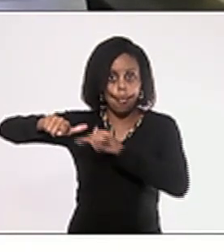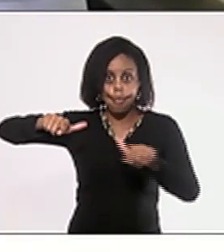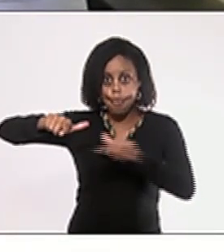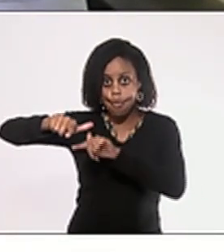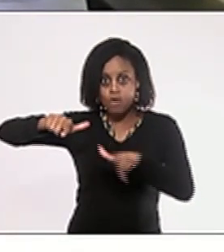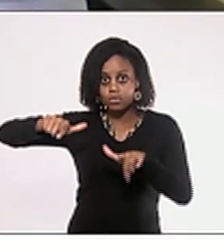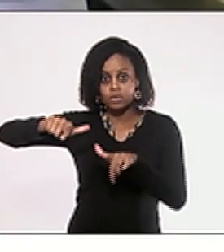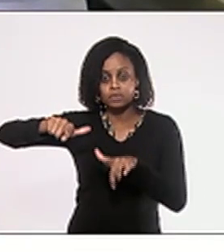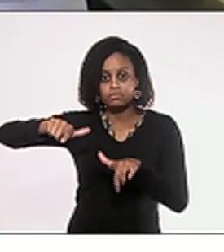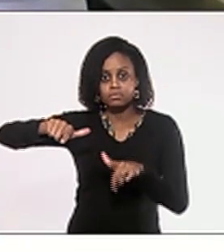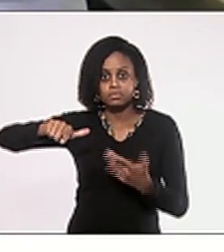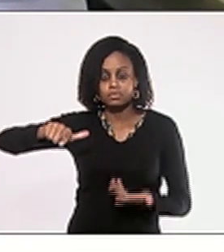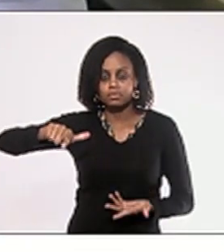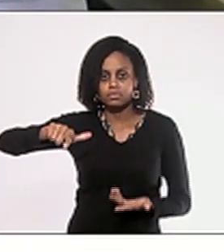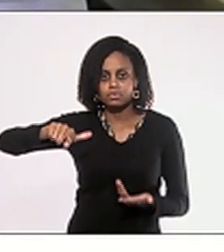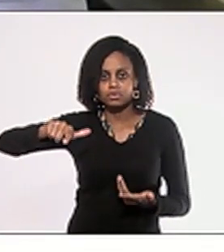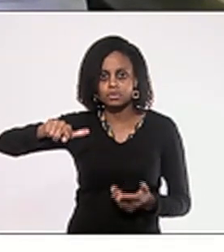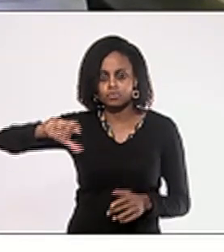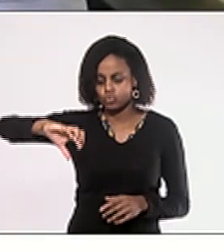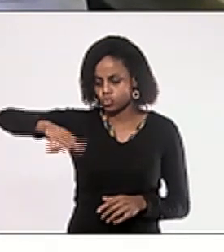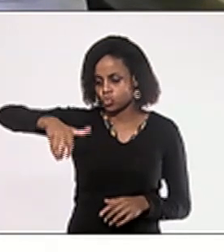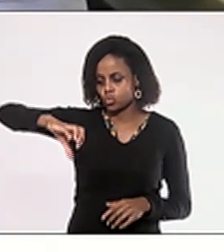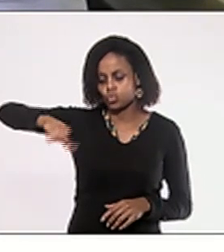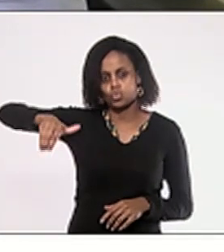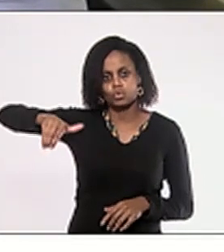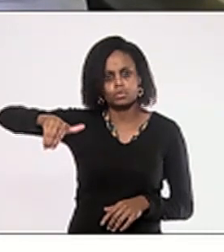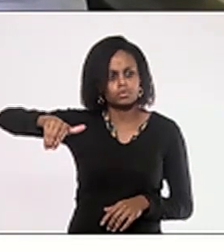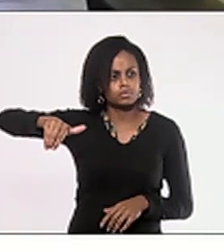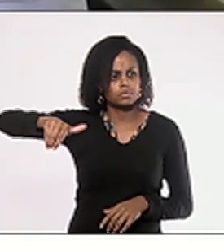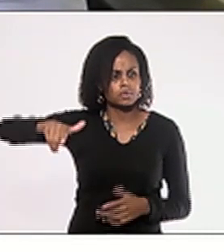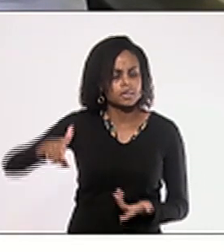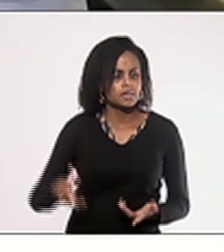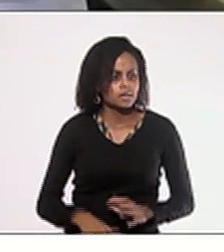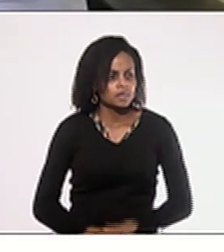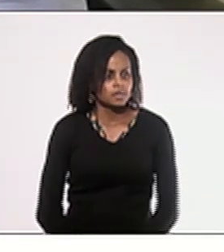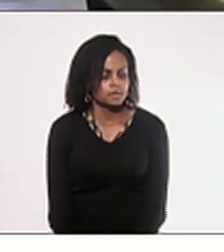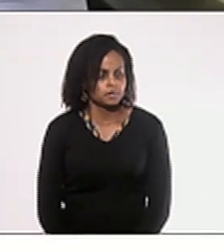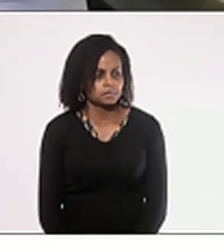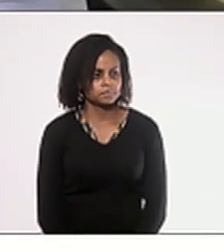não é trivial também, ela sai com um certo bombeamento, né?